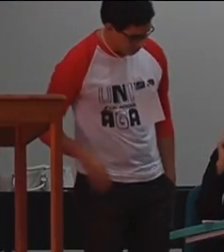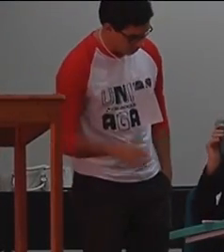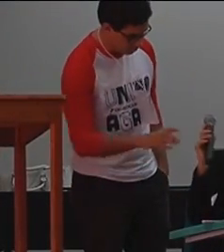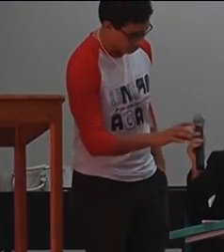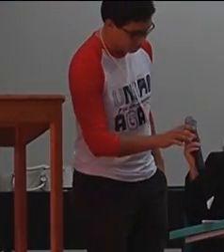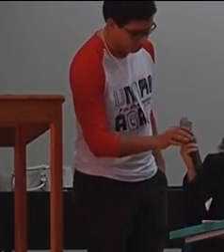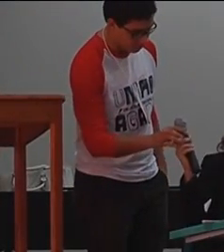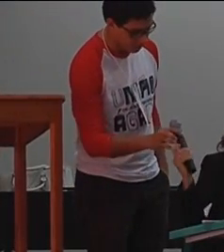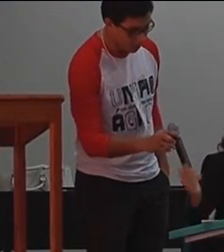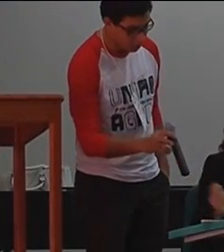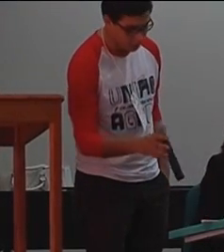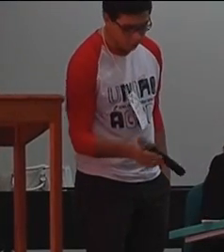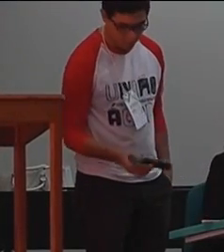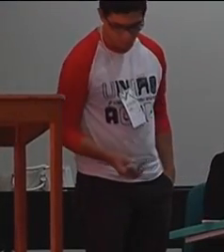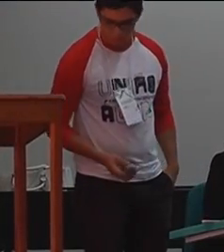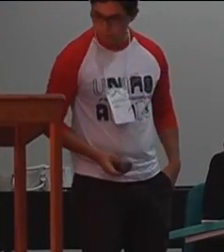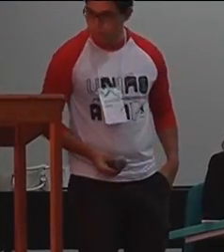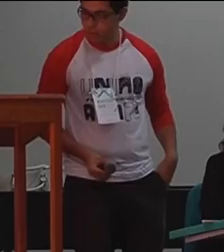Inovação.